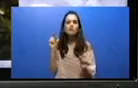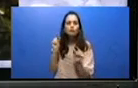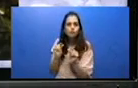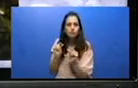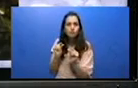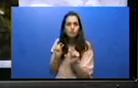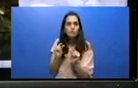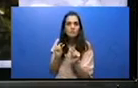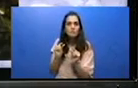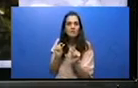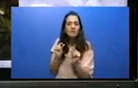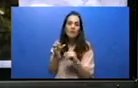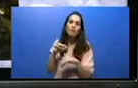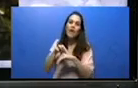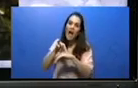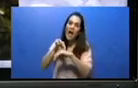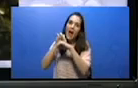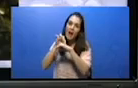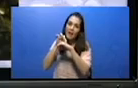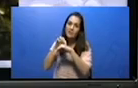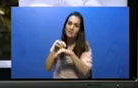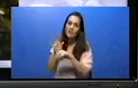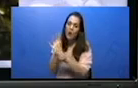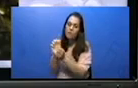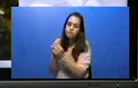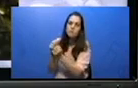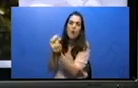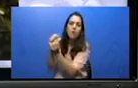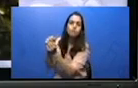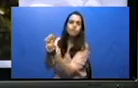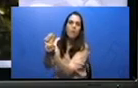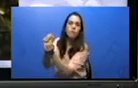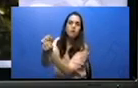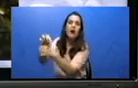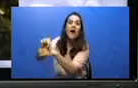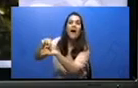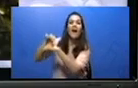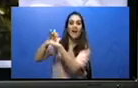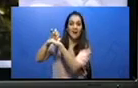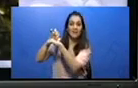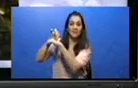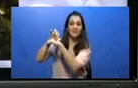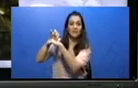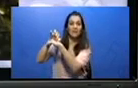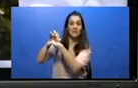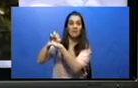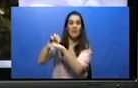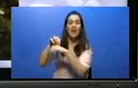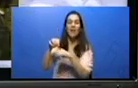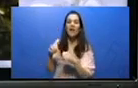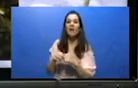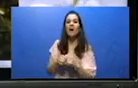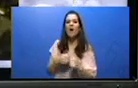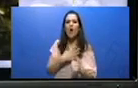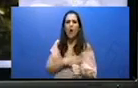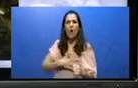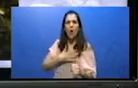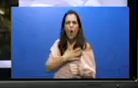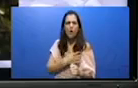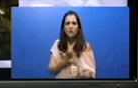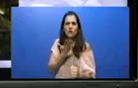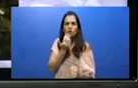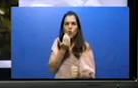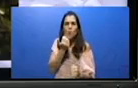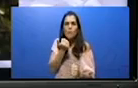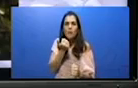ou seja, ela é carnívora. E ela é necrófaga. Necro significa morto, fago, se alimentar. Ela se